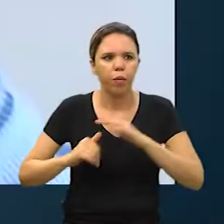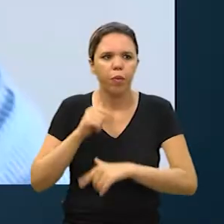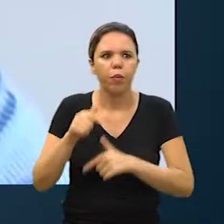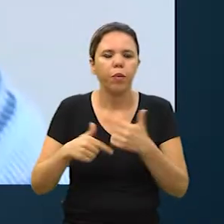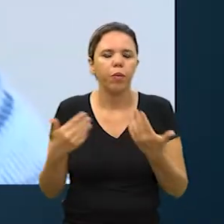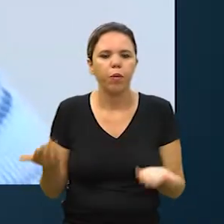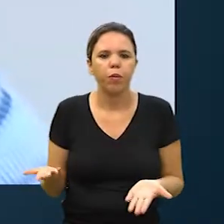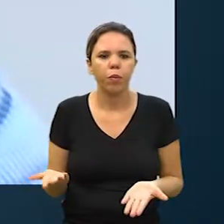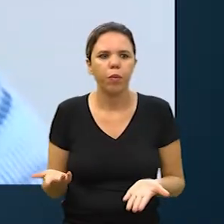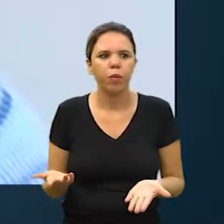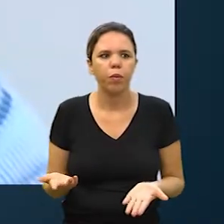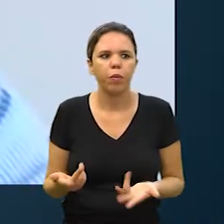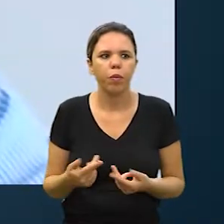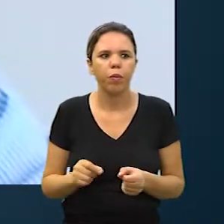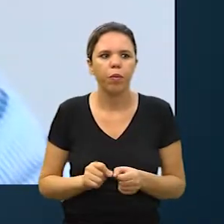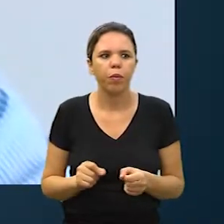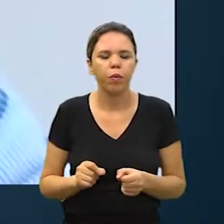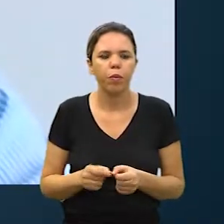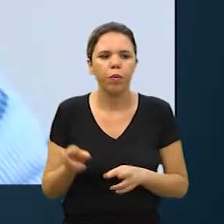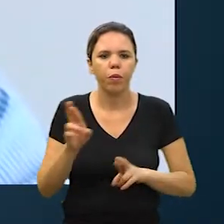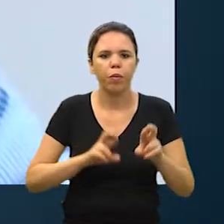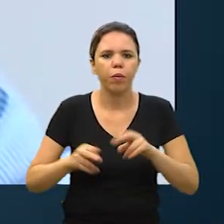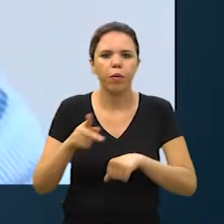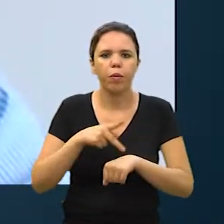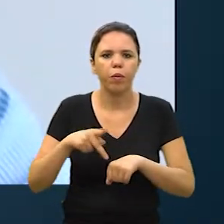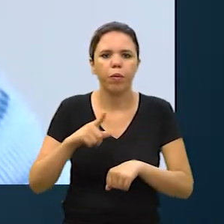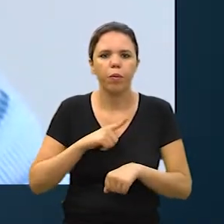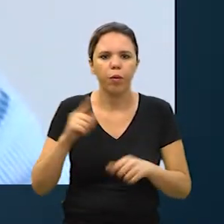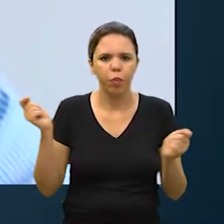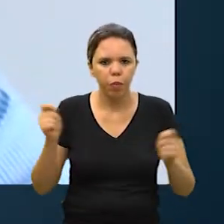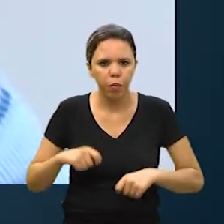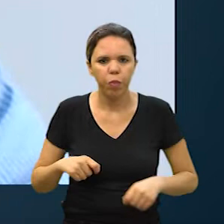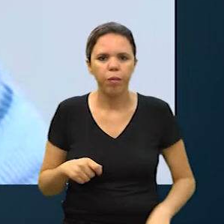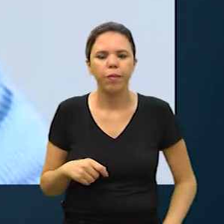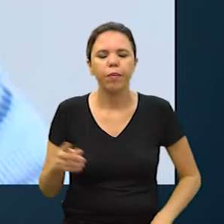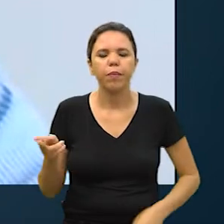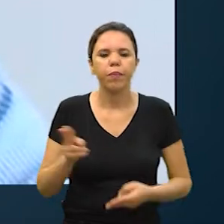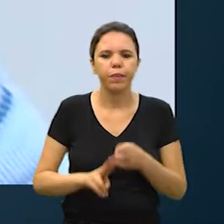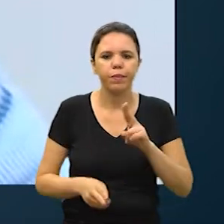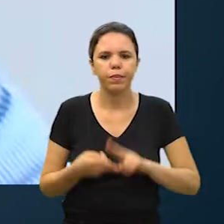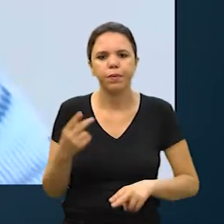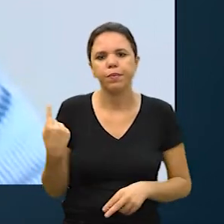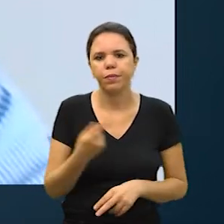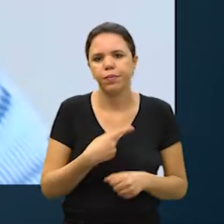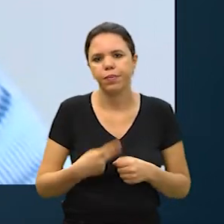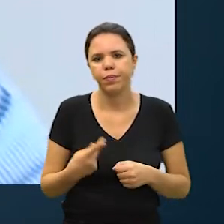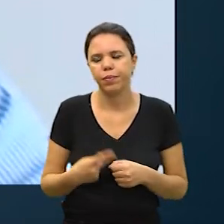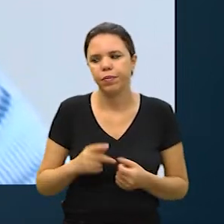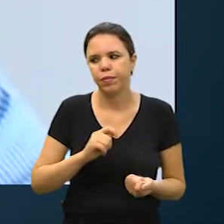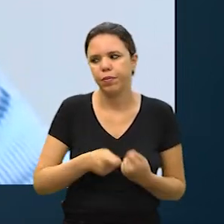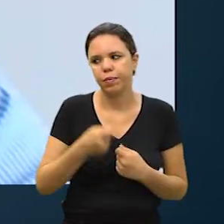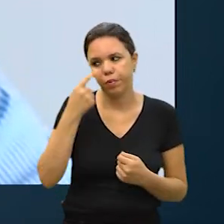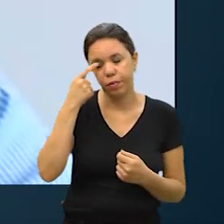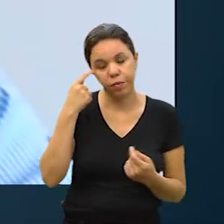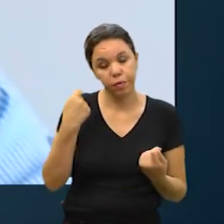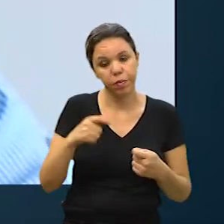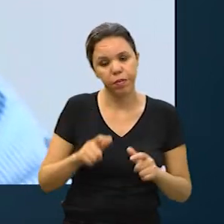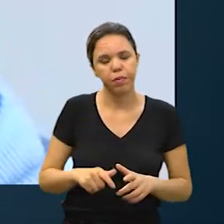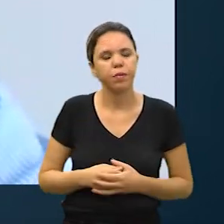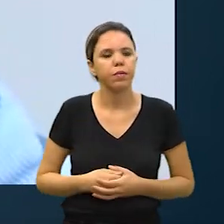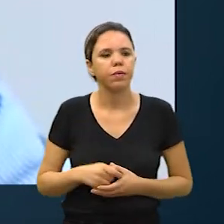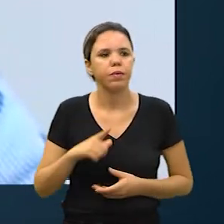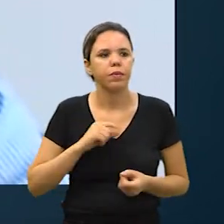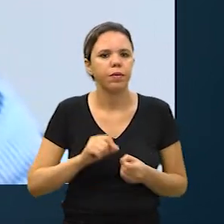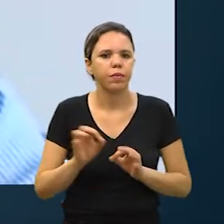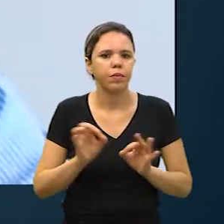trabalho. Então, a primeira coisa é verificar se o país se tem um potencial e se o nosso produto se adequa à necessidade local e se tem